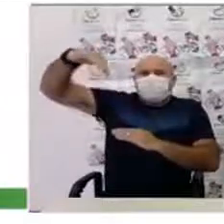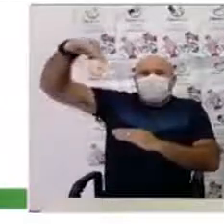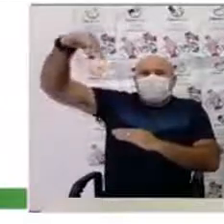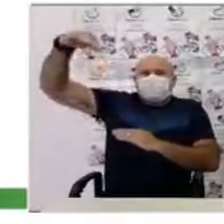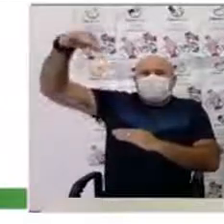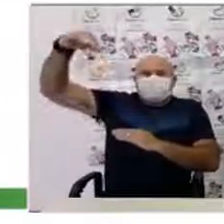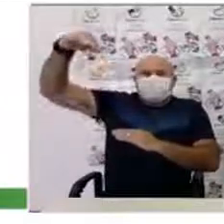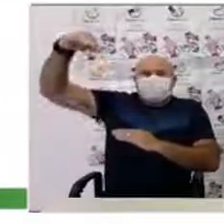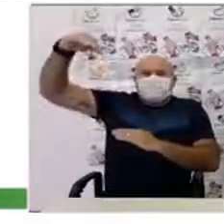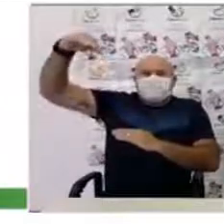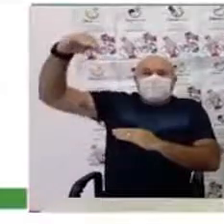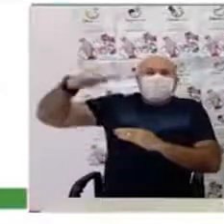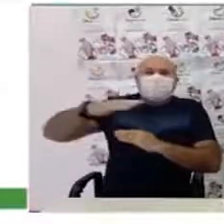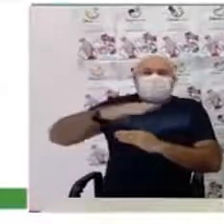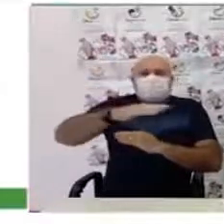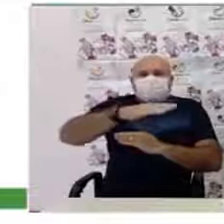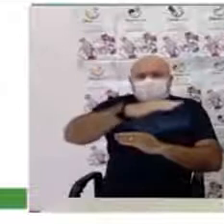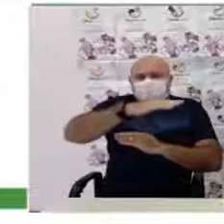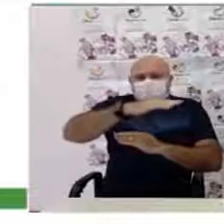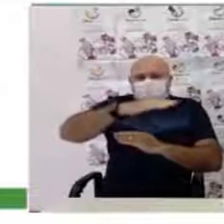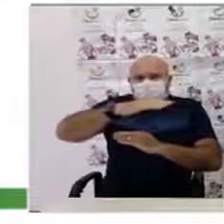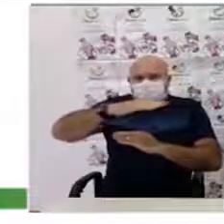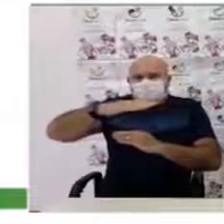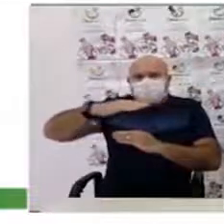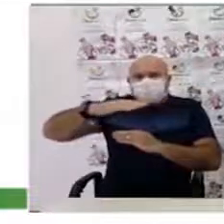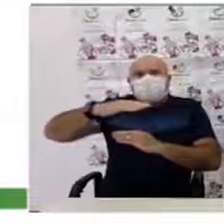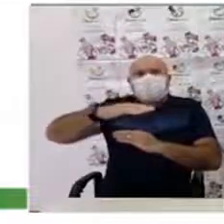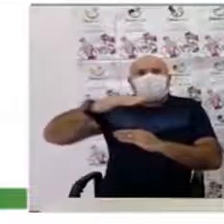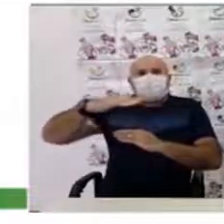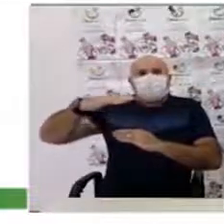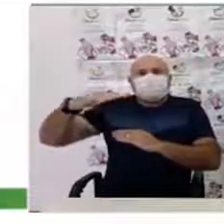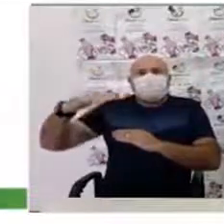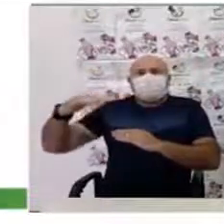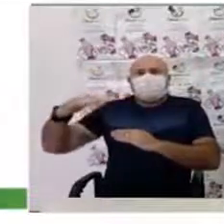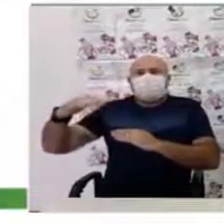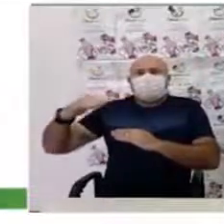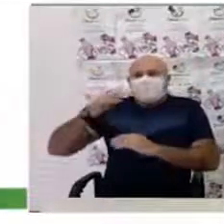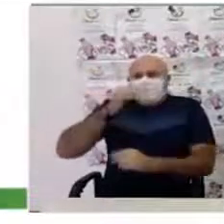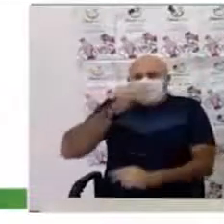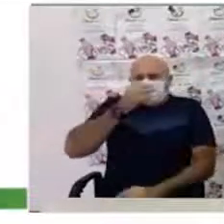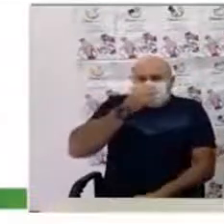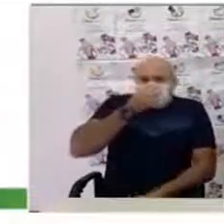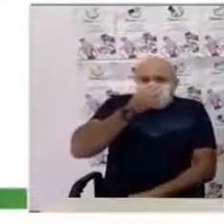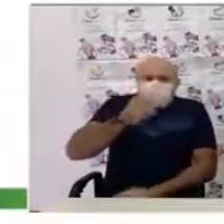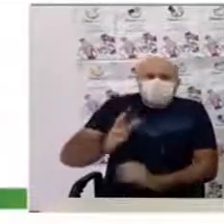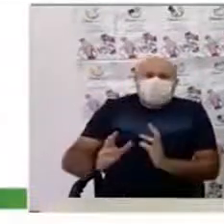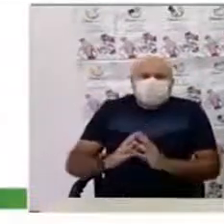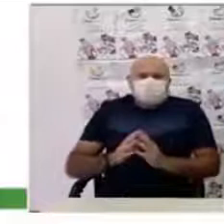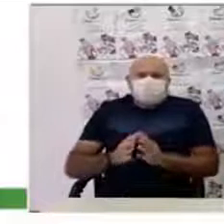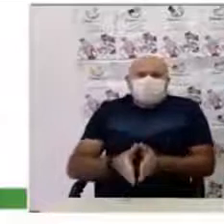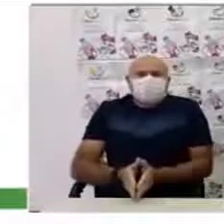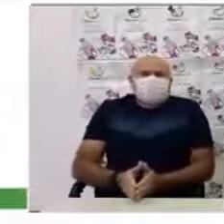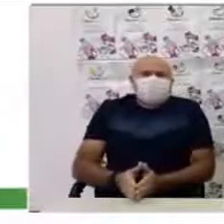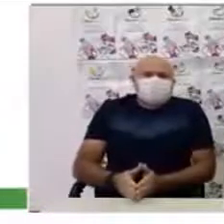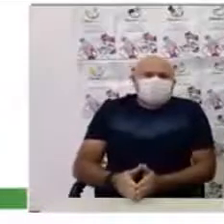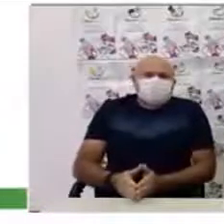placa positiva. Então, ele entendeu que aquele material, aquele gás, teria carga negativa nele. Só que ele ficou em dúvida, será que é só com